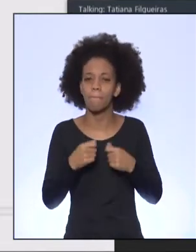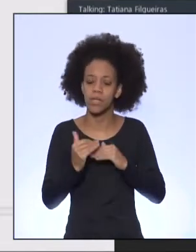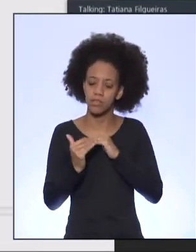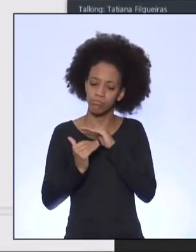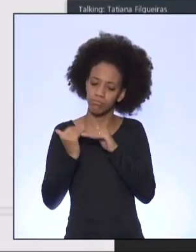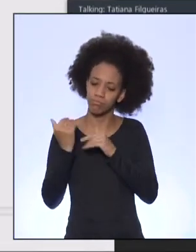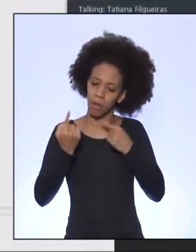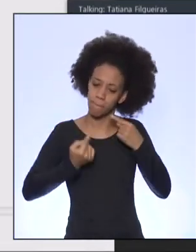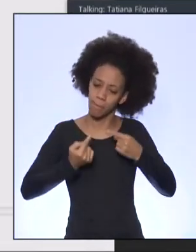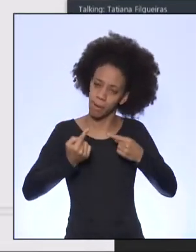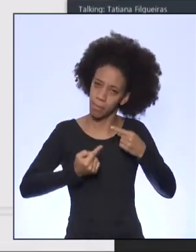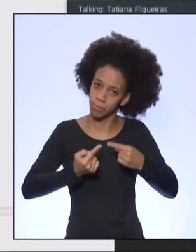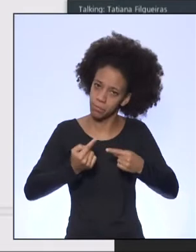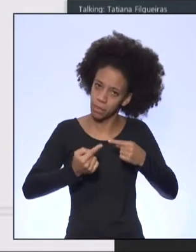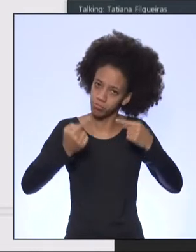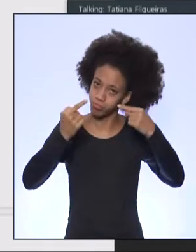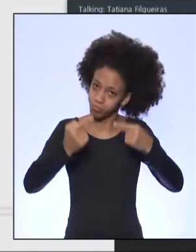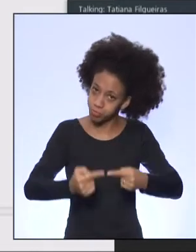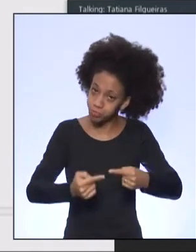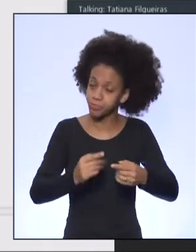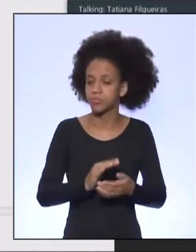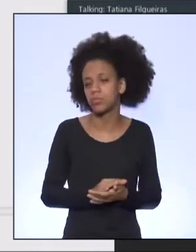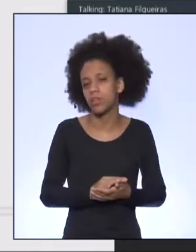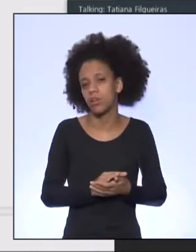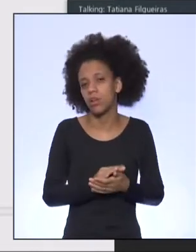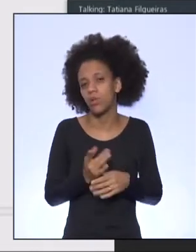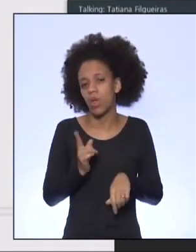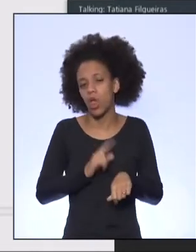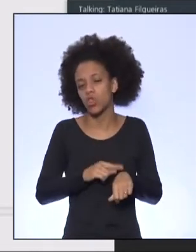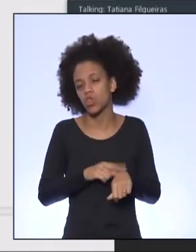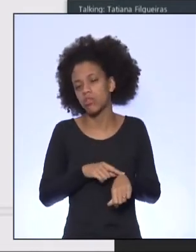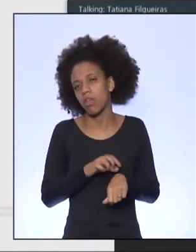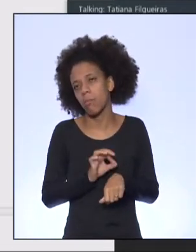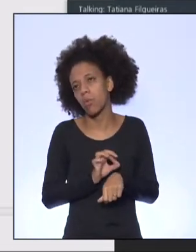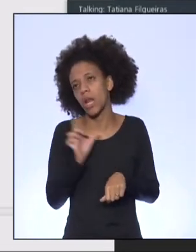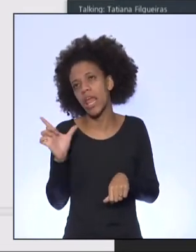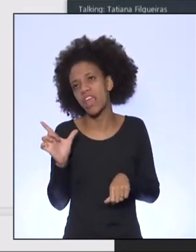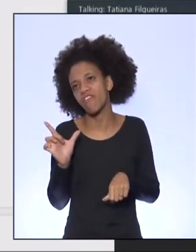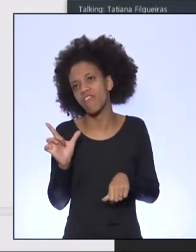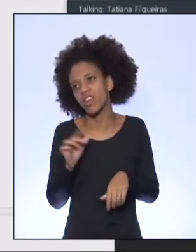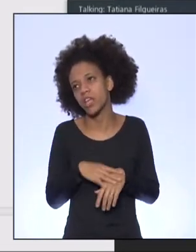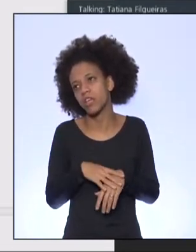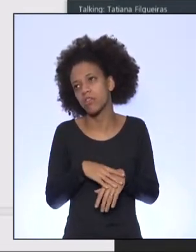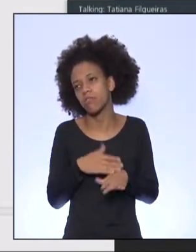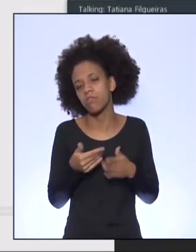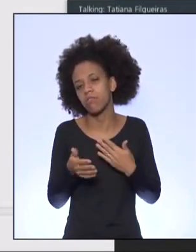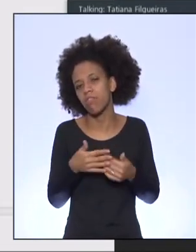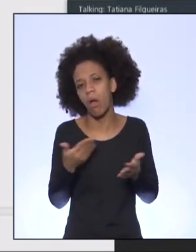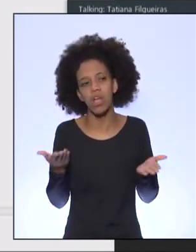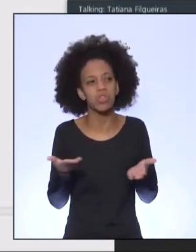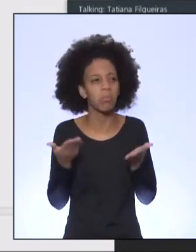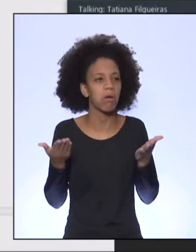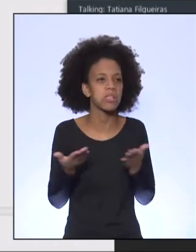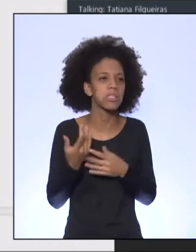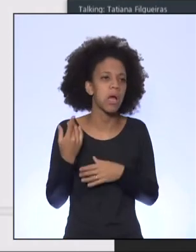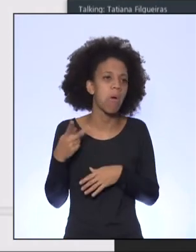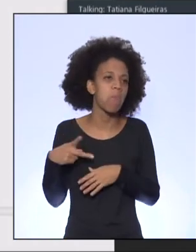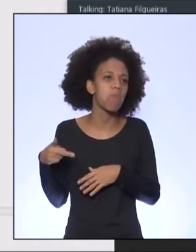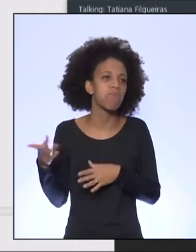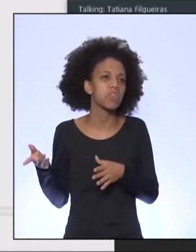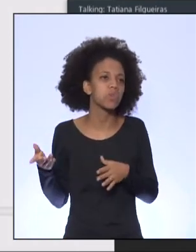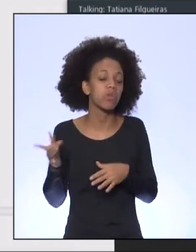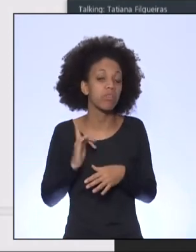de política, né? Não é no tempo voluntário ou na motivação extra que um professor ou outro